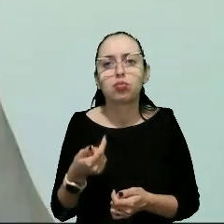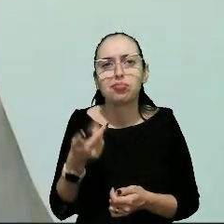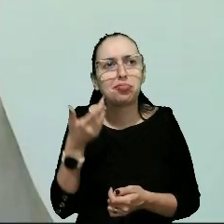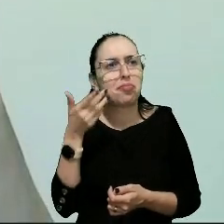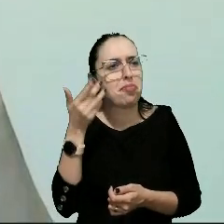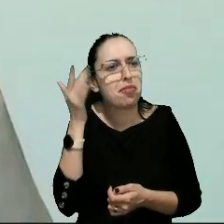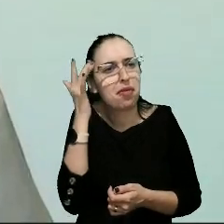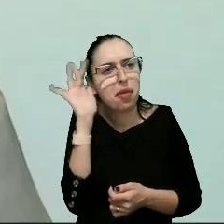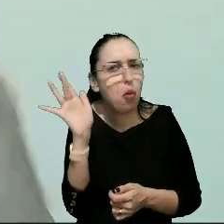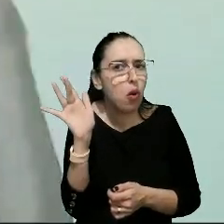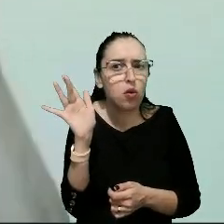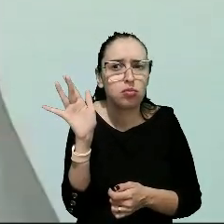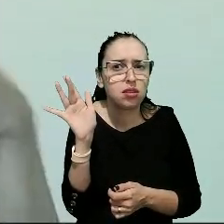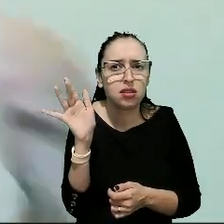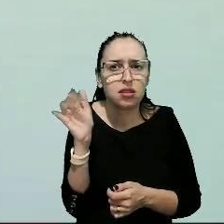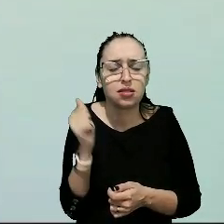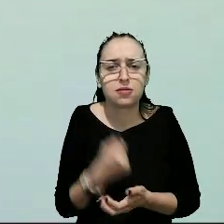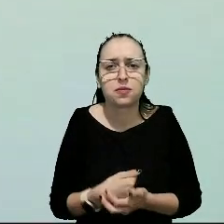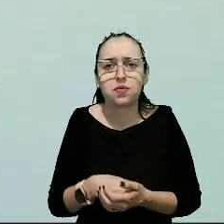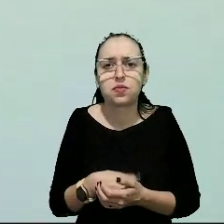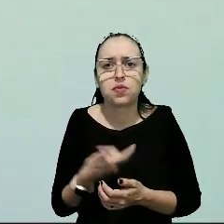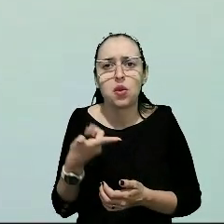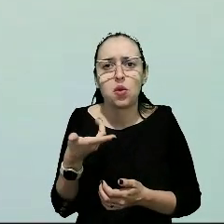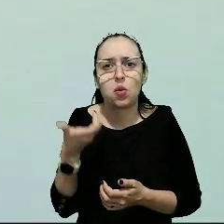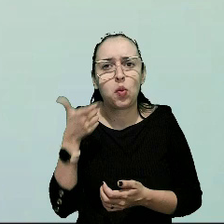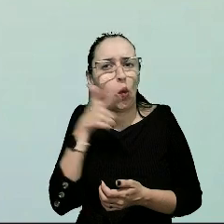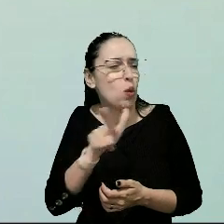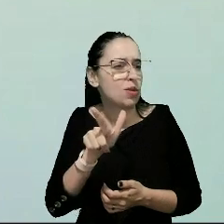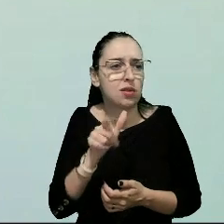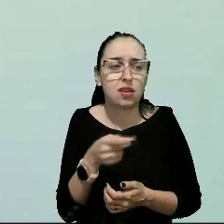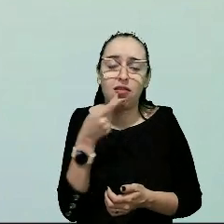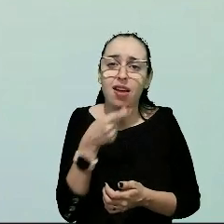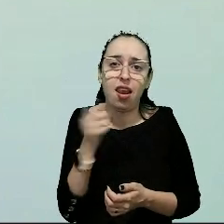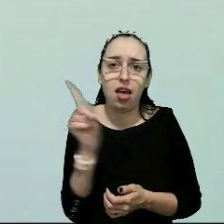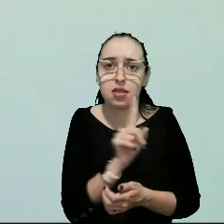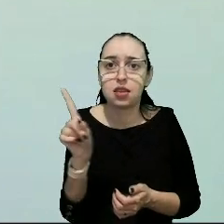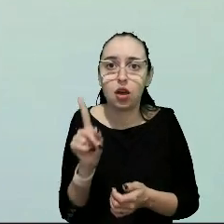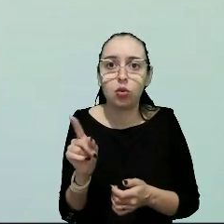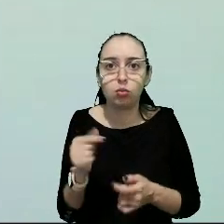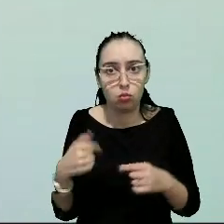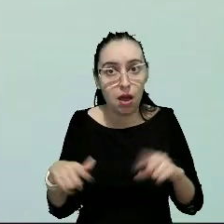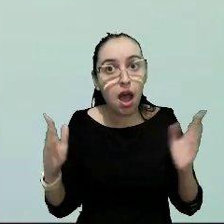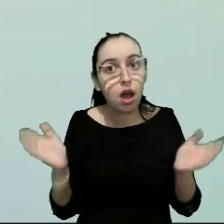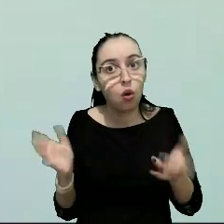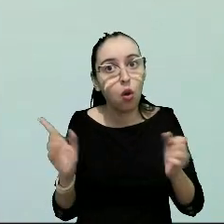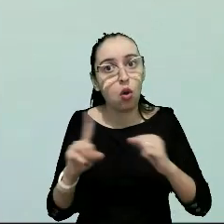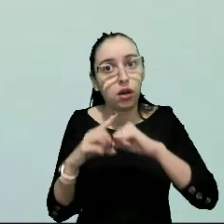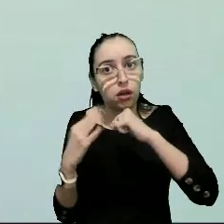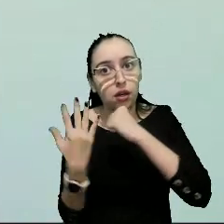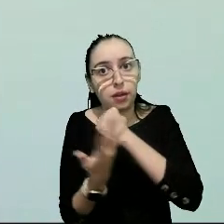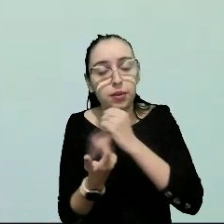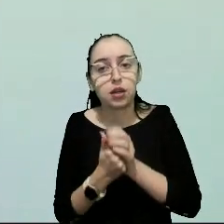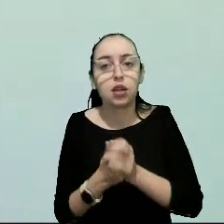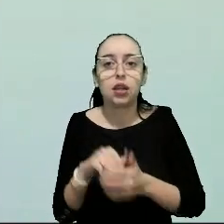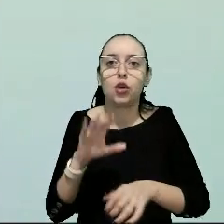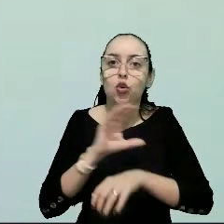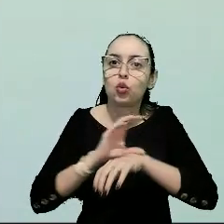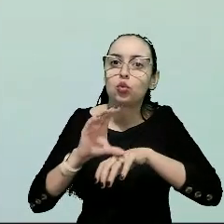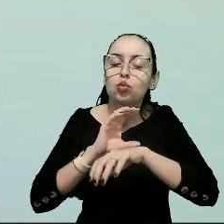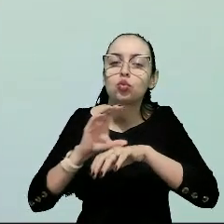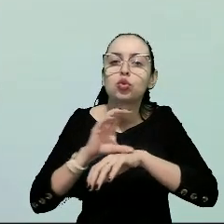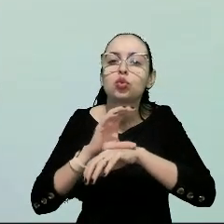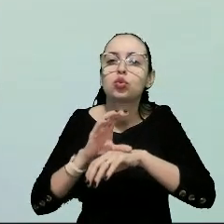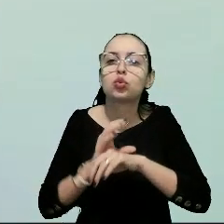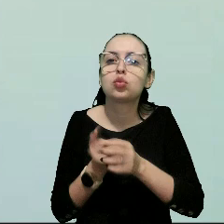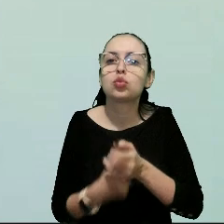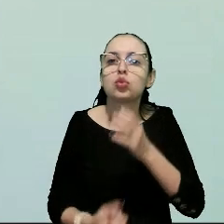mim. E sabe o que ela começou a fazer na pandemia? Agora? Curso